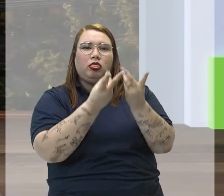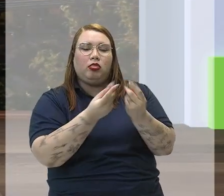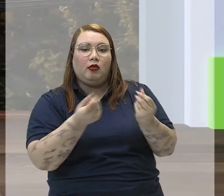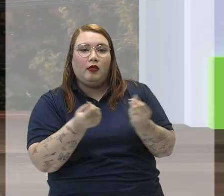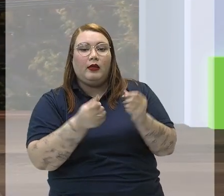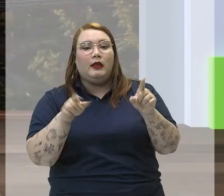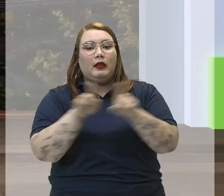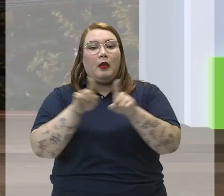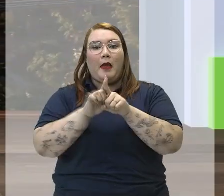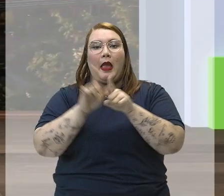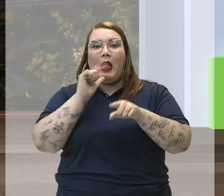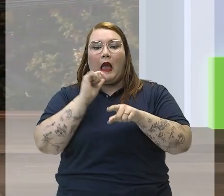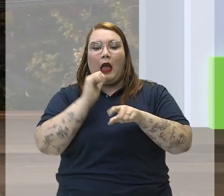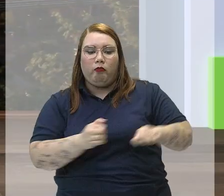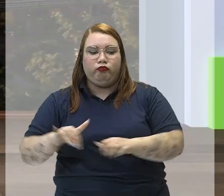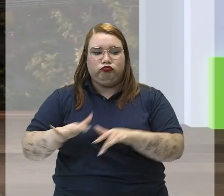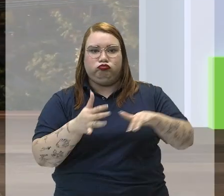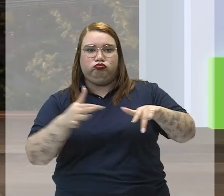dos oceanos,